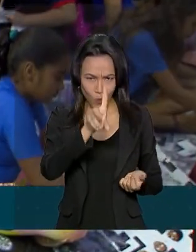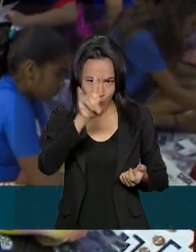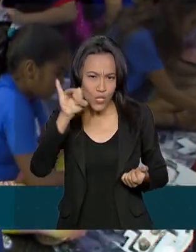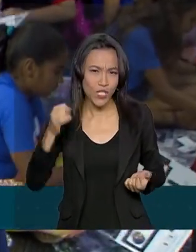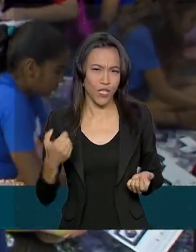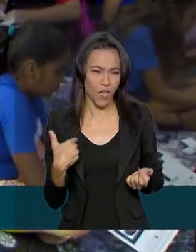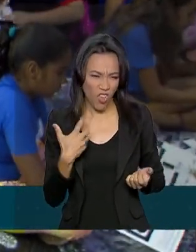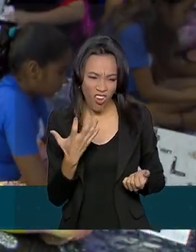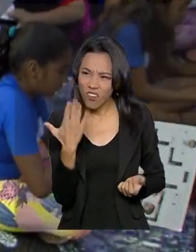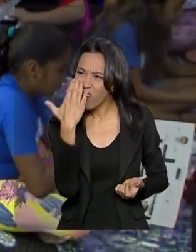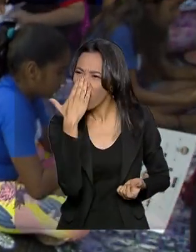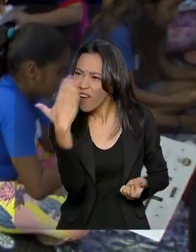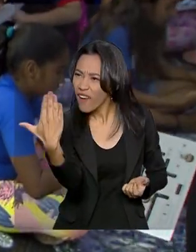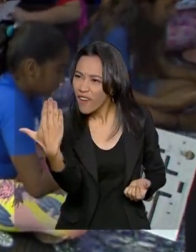cara a cara com a lua